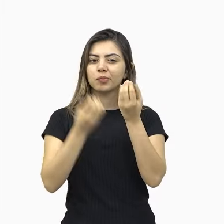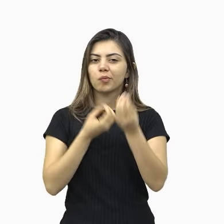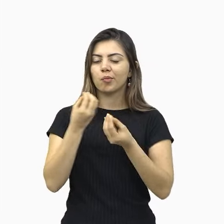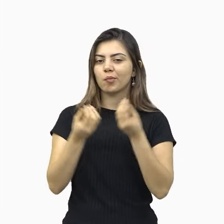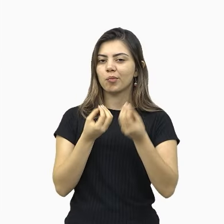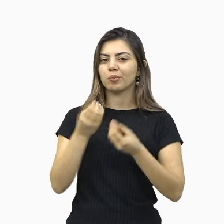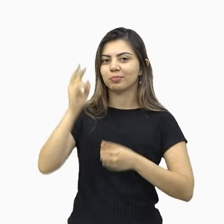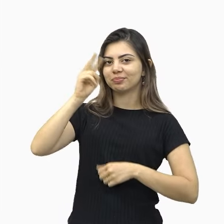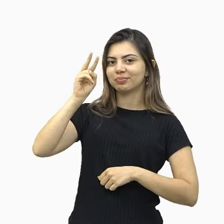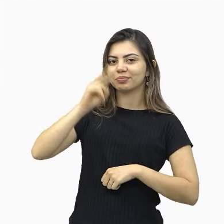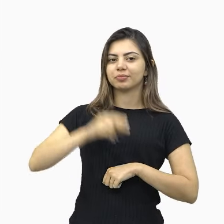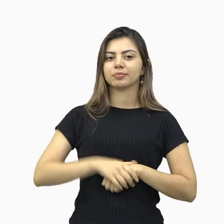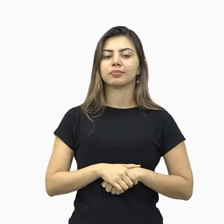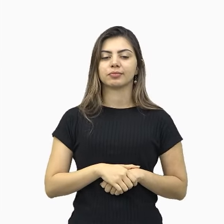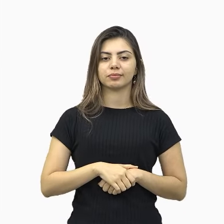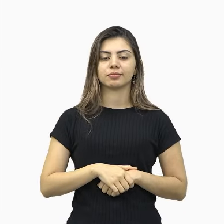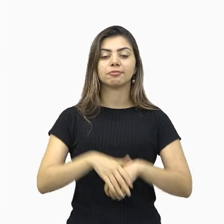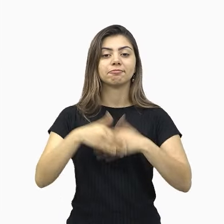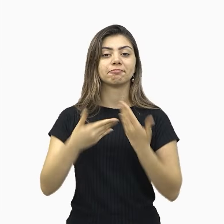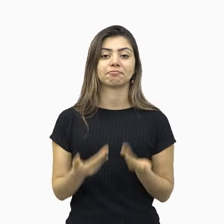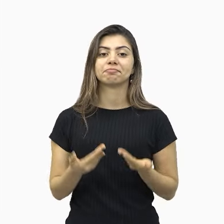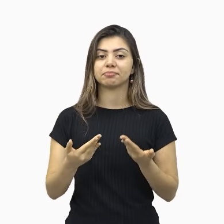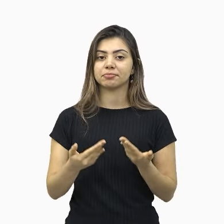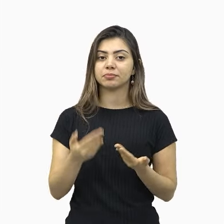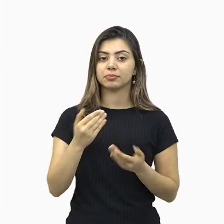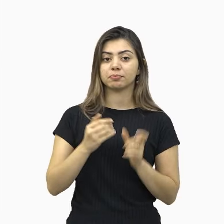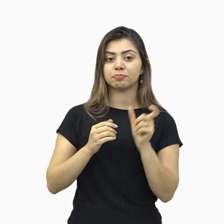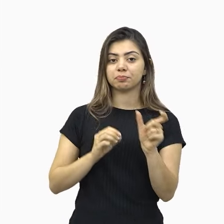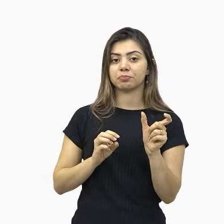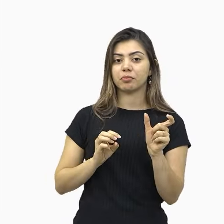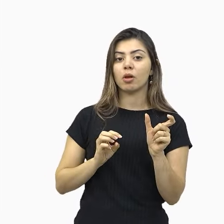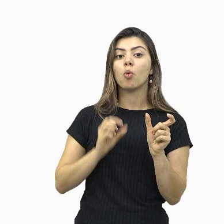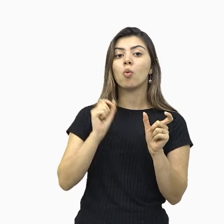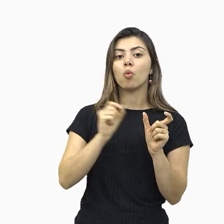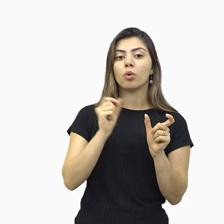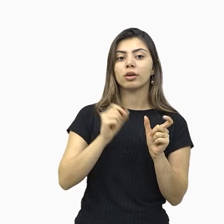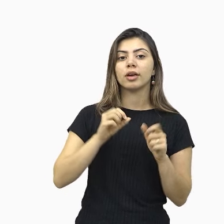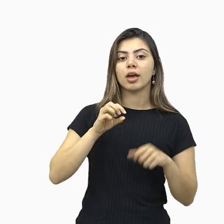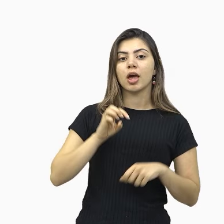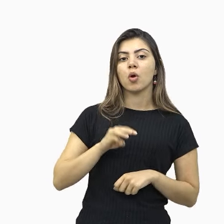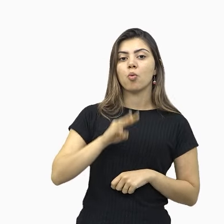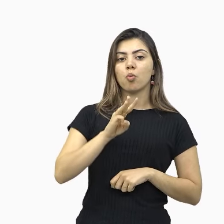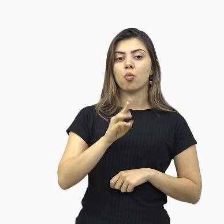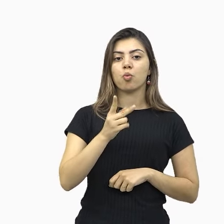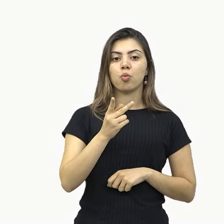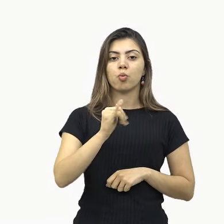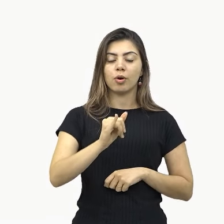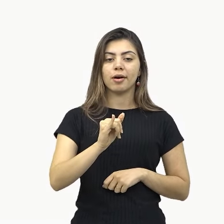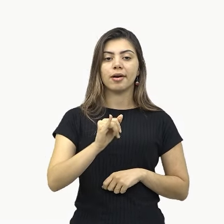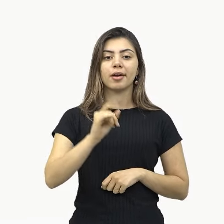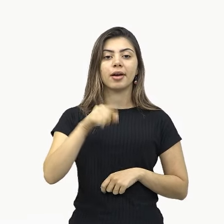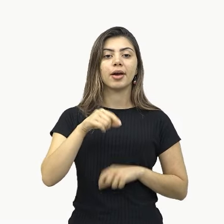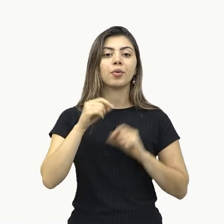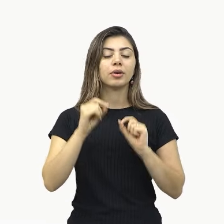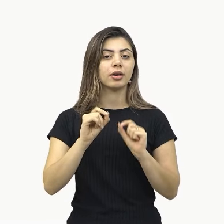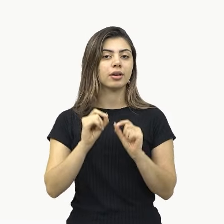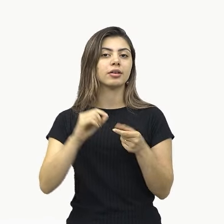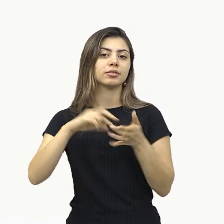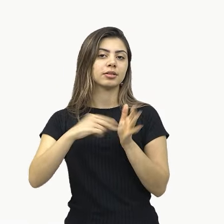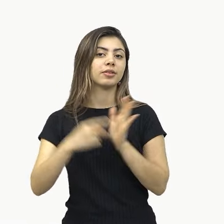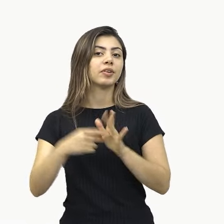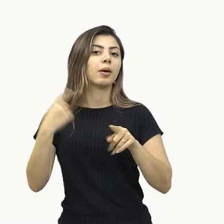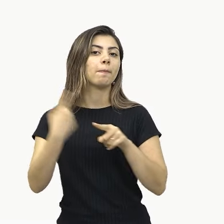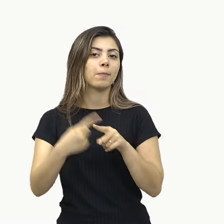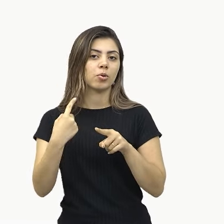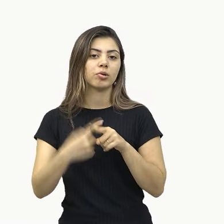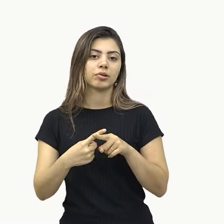para relembrar? Então, olha lá. Why, a informação que eu quero saber quando eu pergunto com why, é o motivo, a razão,